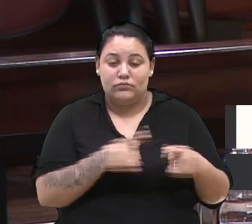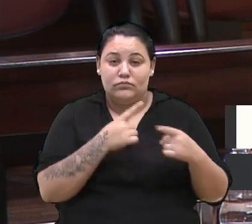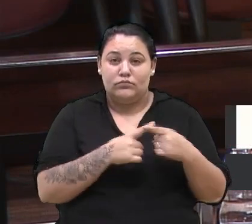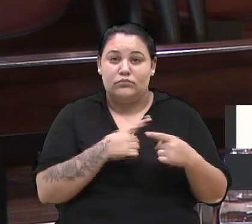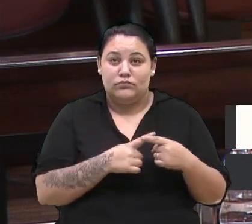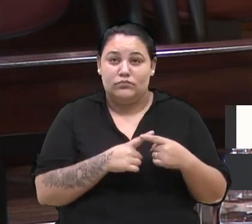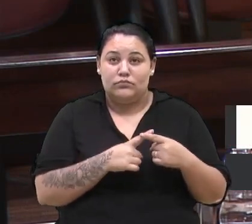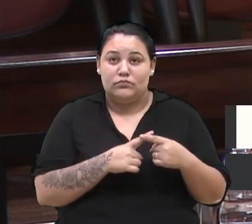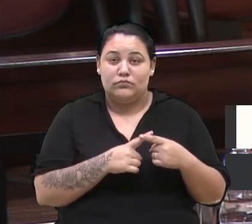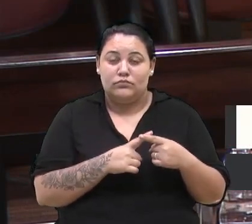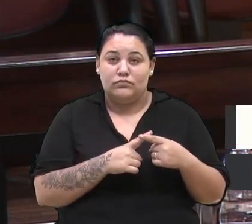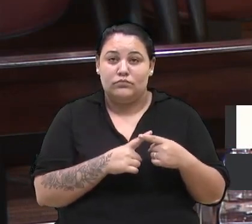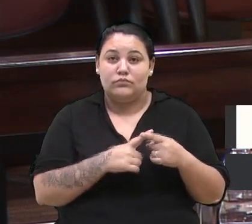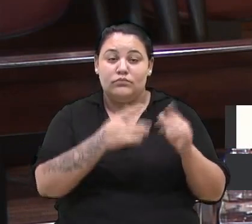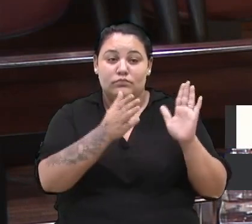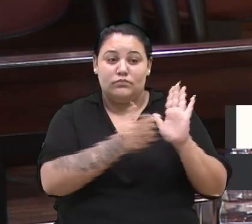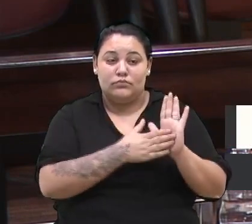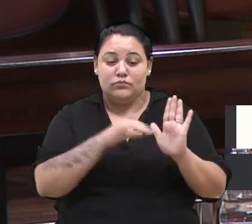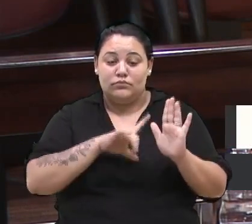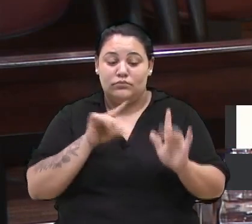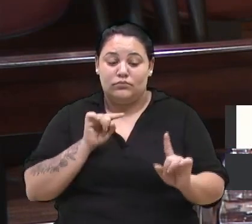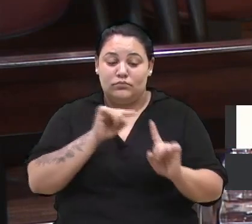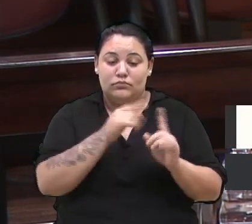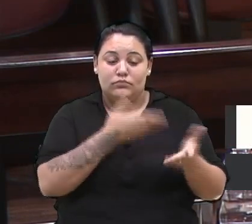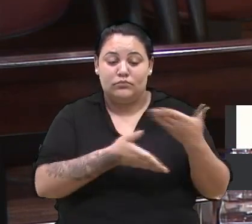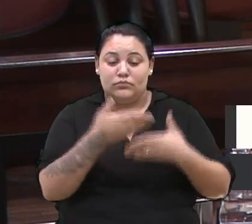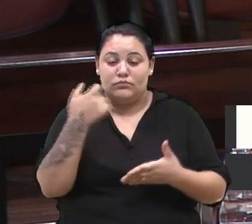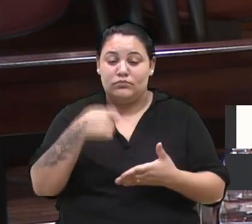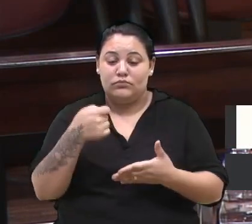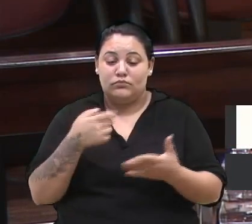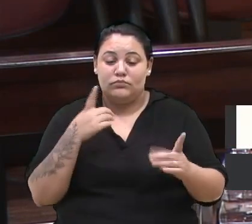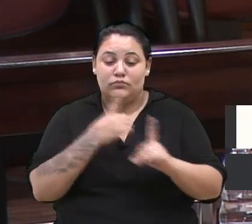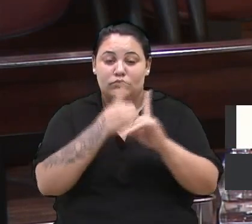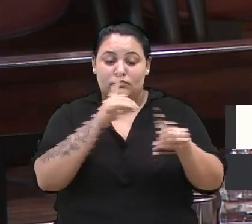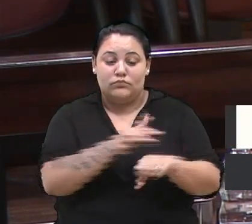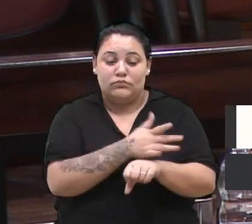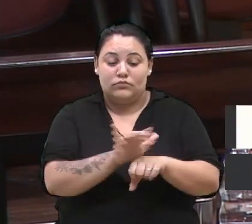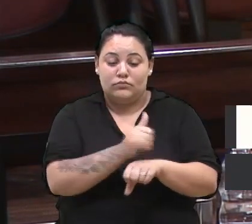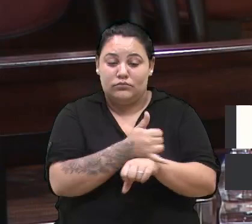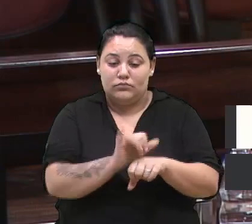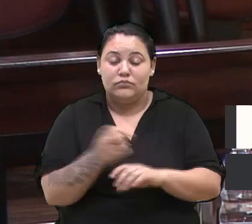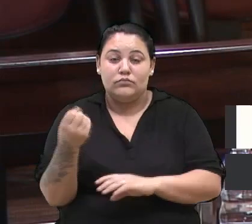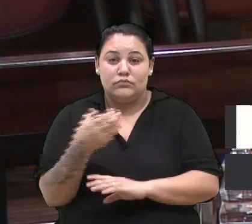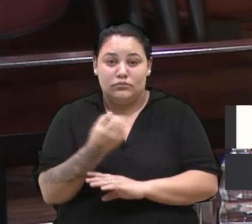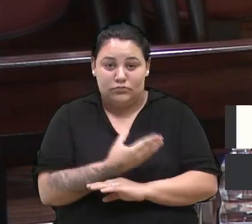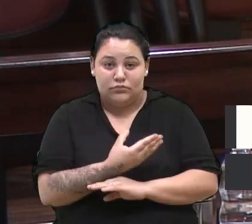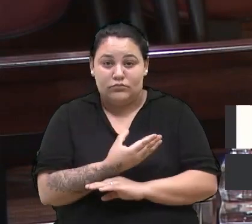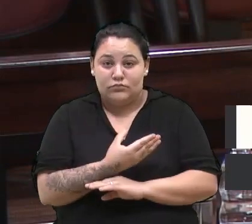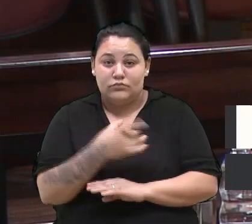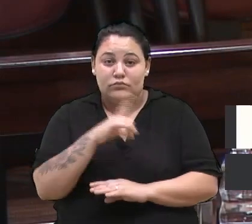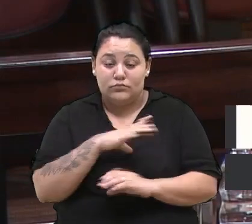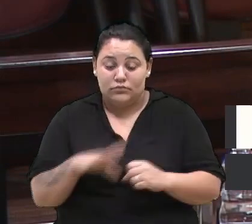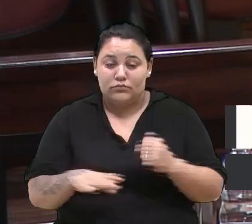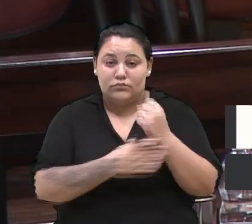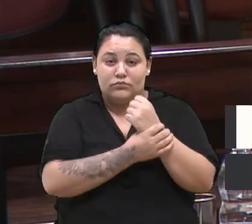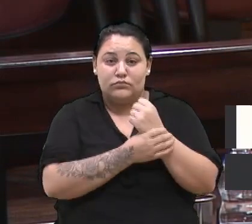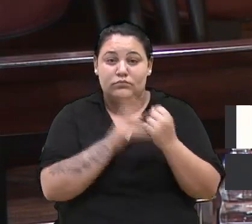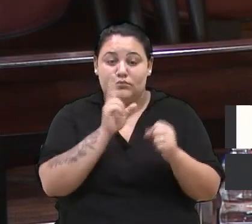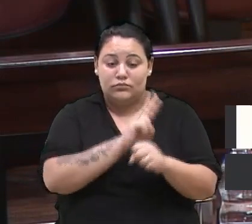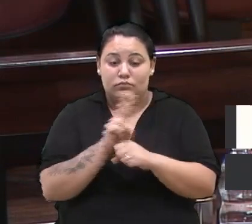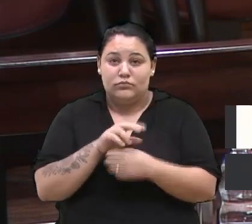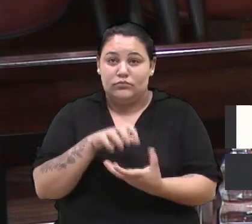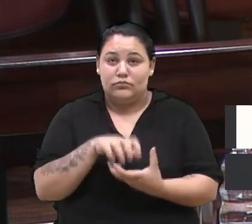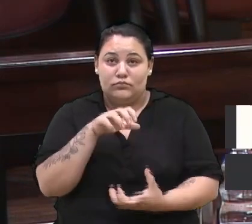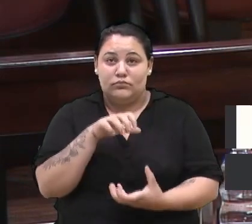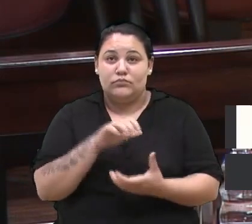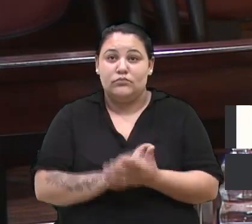a proposta visa atender à necessidade de buscar estratégias inovadoras que garantam o cuidado da pessoa idosa. A